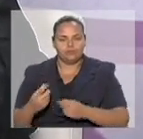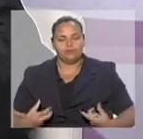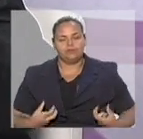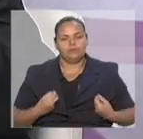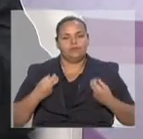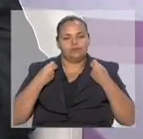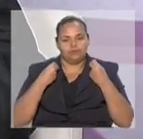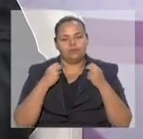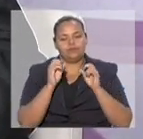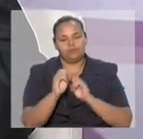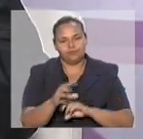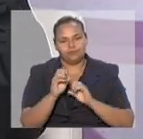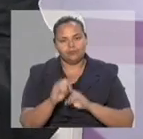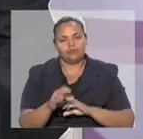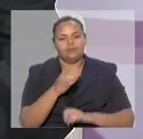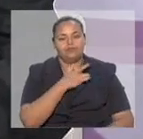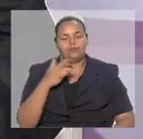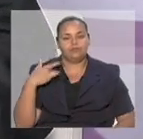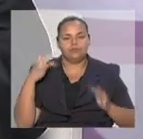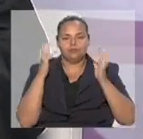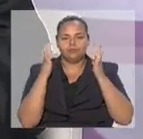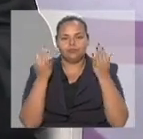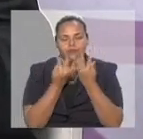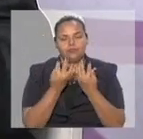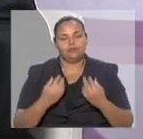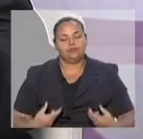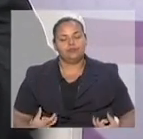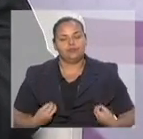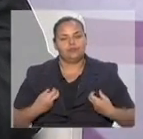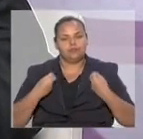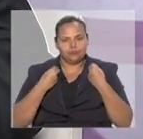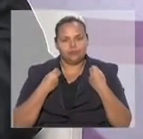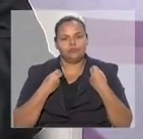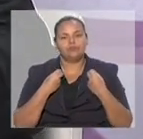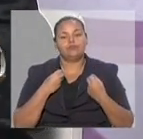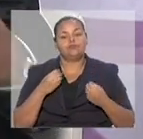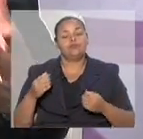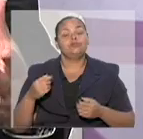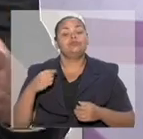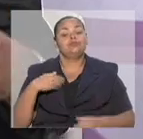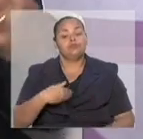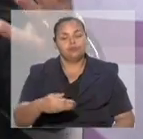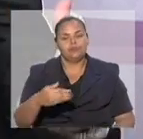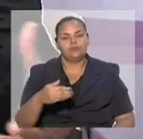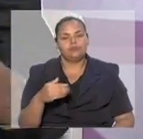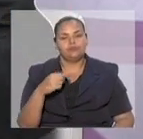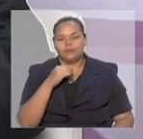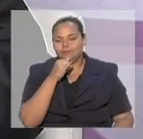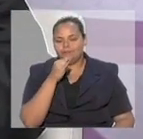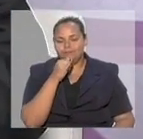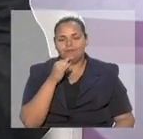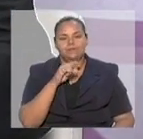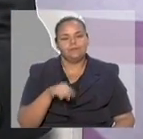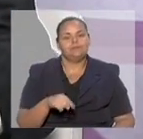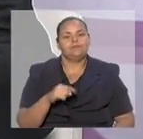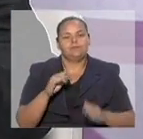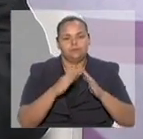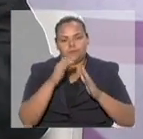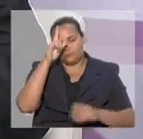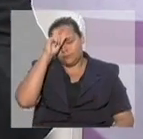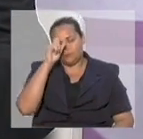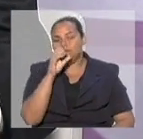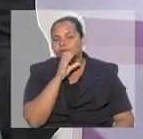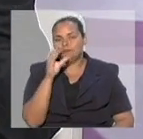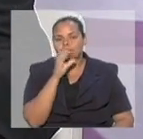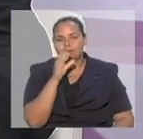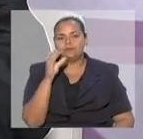do câncer, na educação desses programas de saúde da família para o câncer, no diagnóstico e no encaminhamento para os centros especializados em